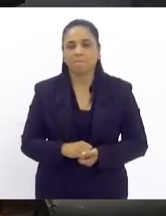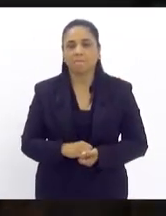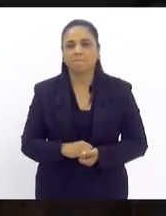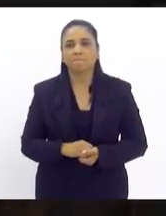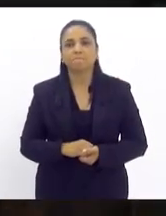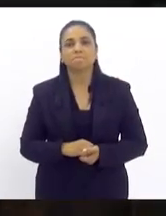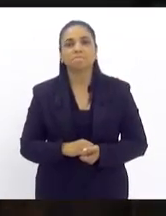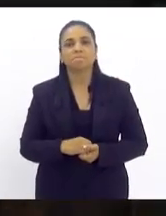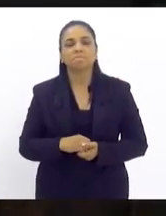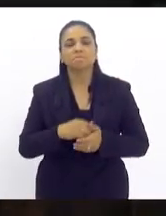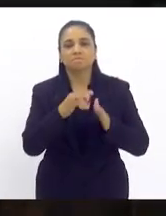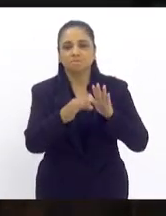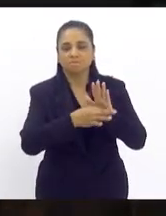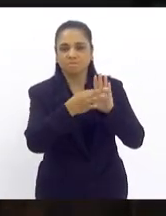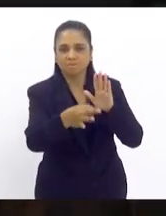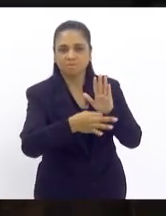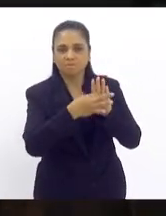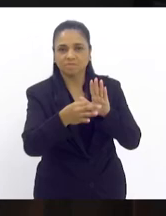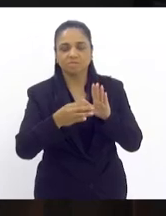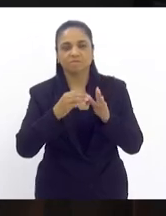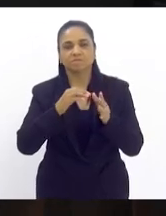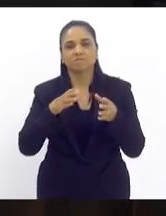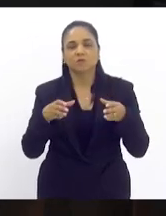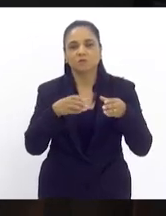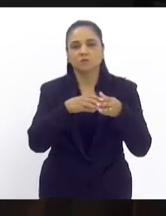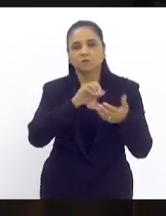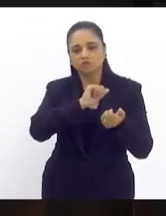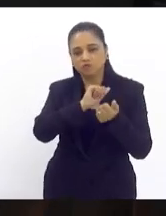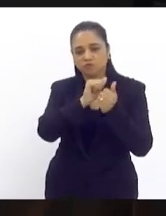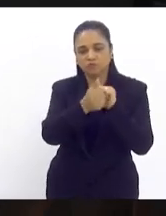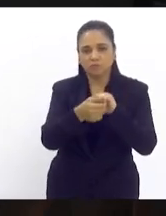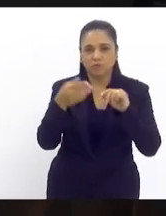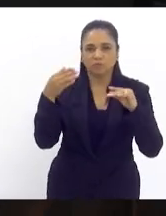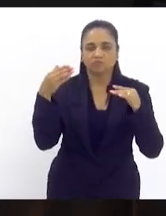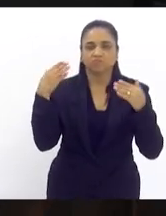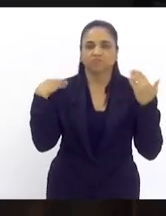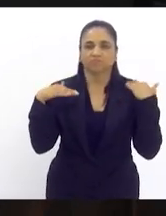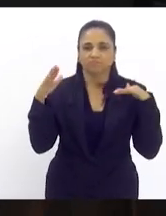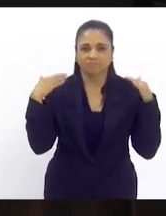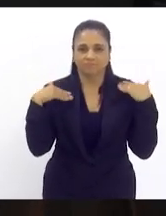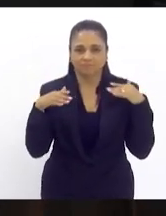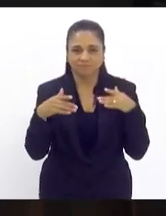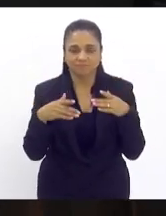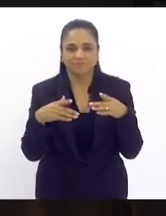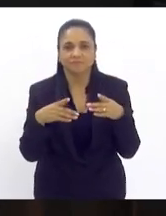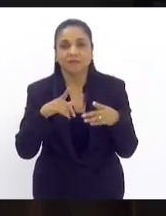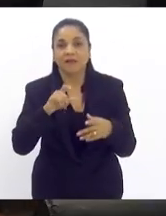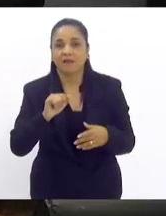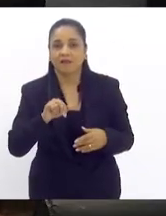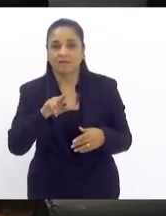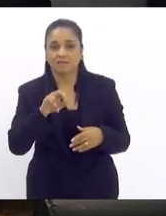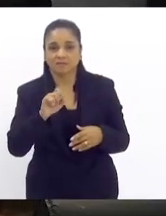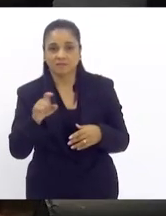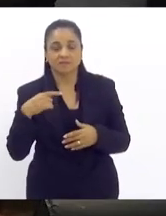Para emitir parecer pela Comissão de Esporte e Lazer, deputada Índia Armelau.